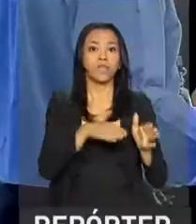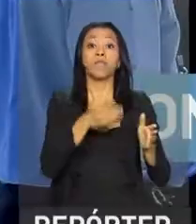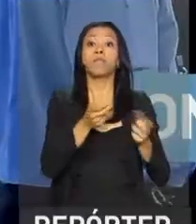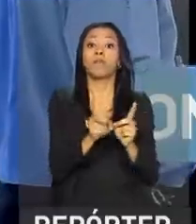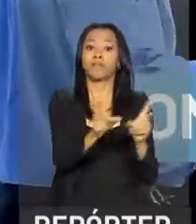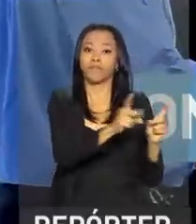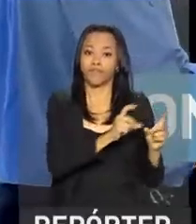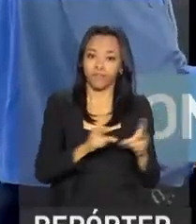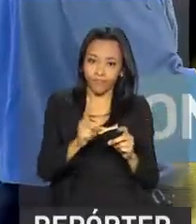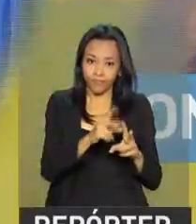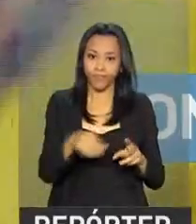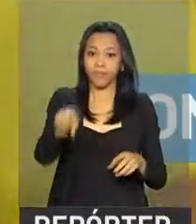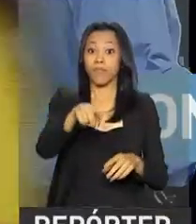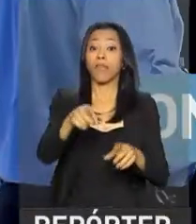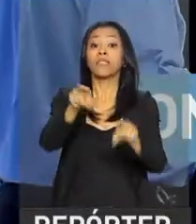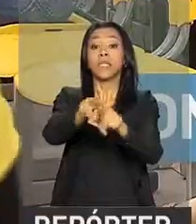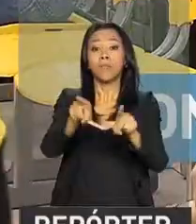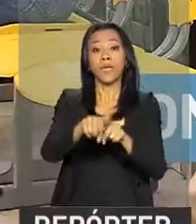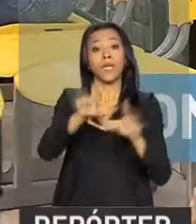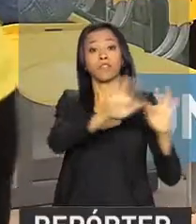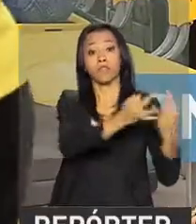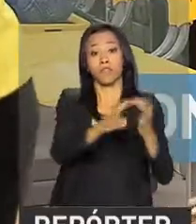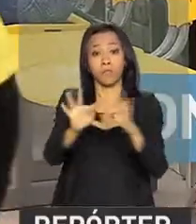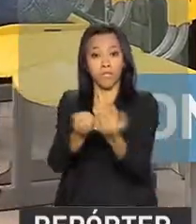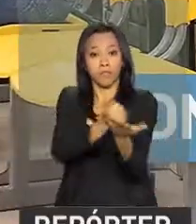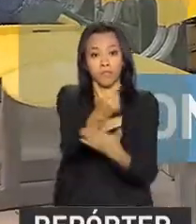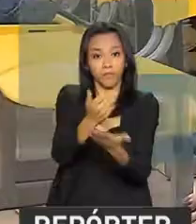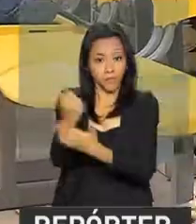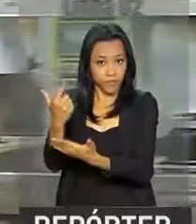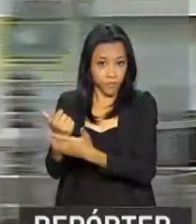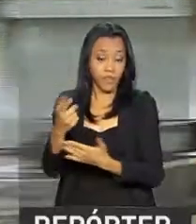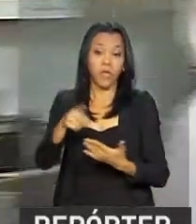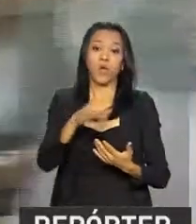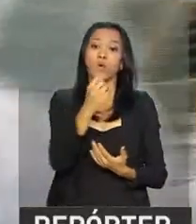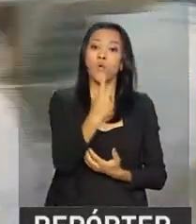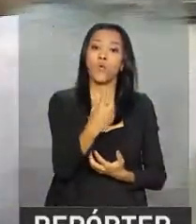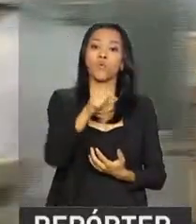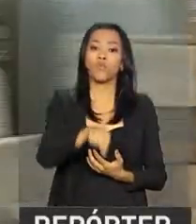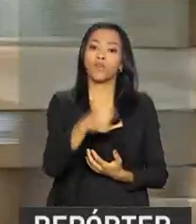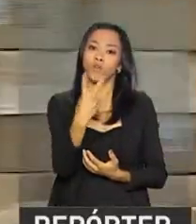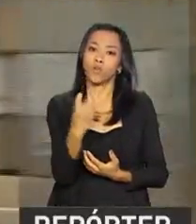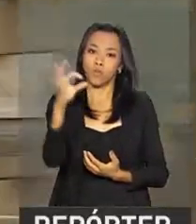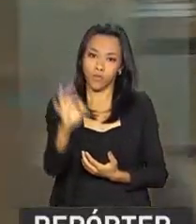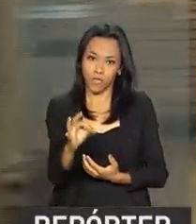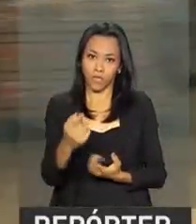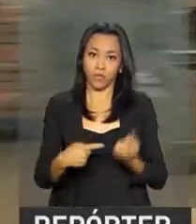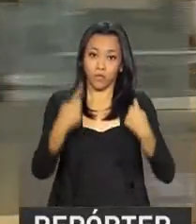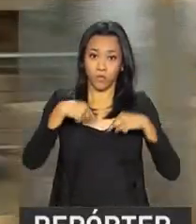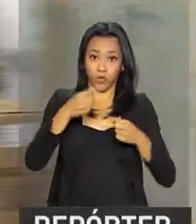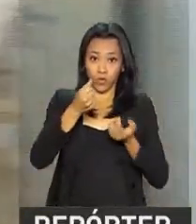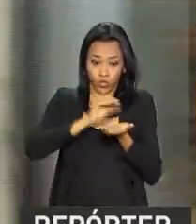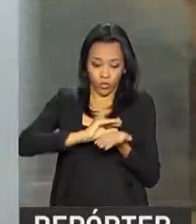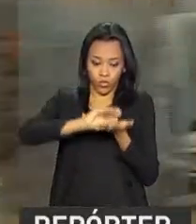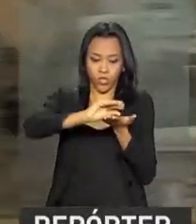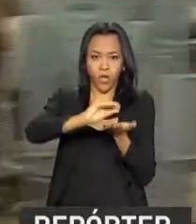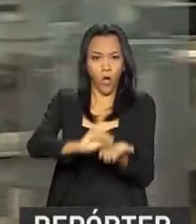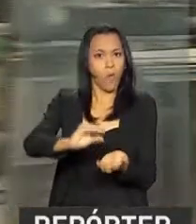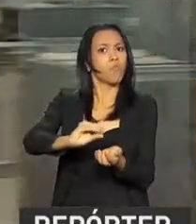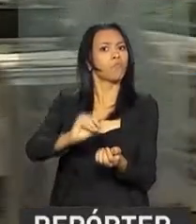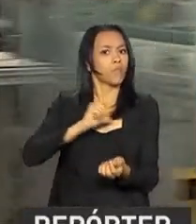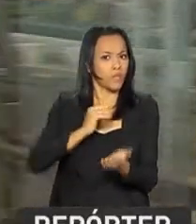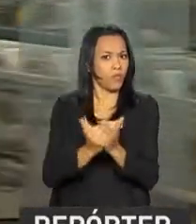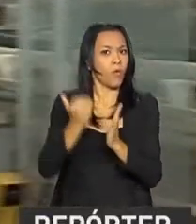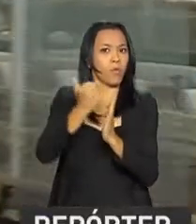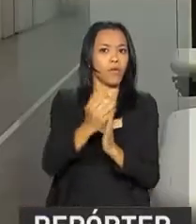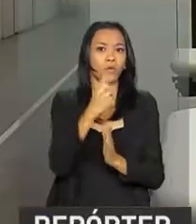o consumo das famílias cresceu 1,2 por cento enquanto os investimentos aumentaram 1,6